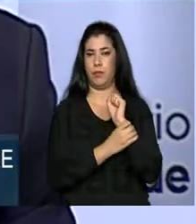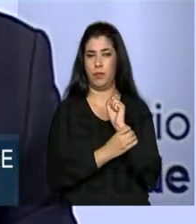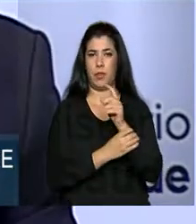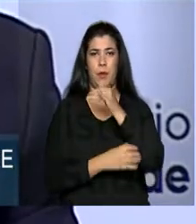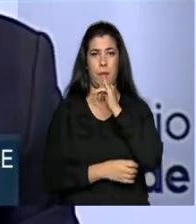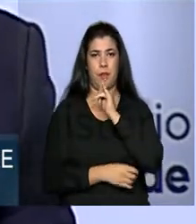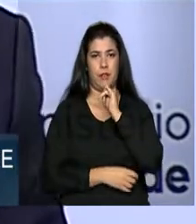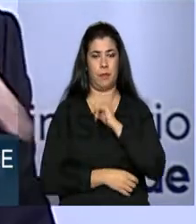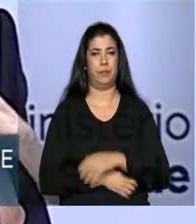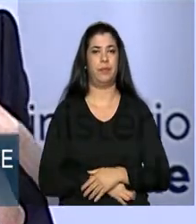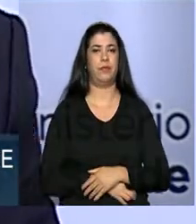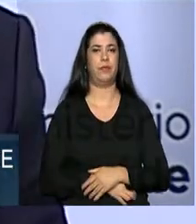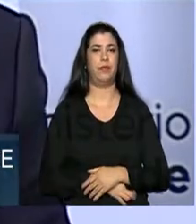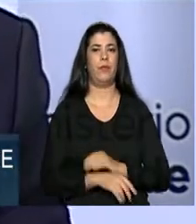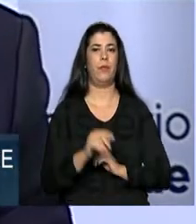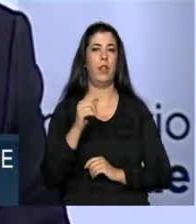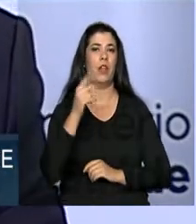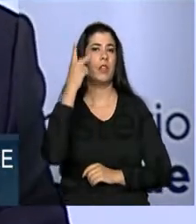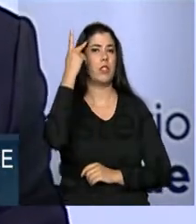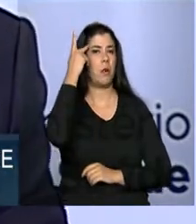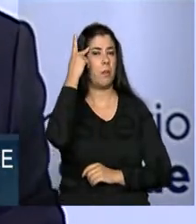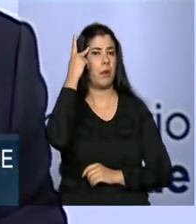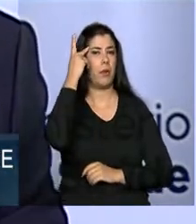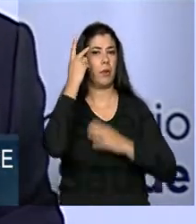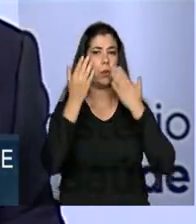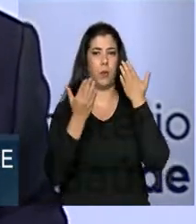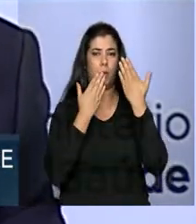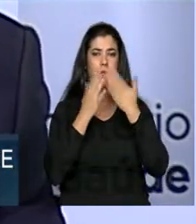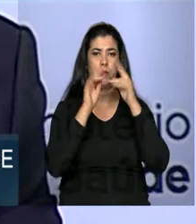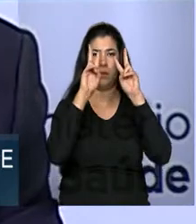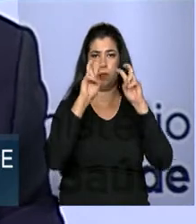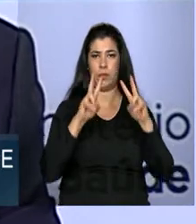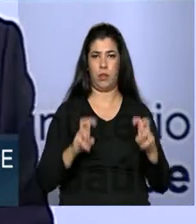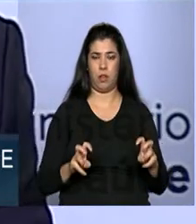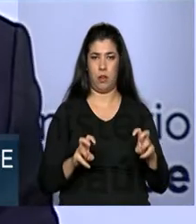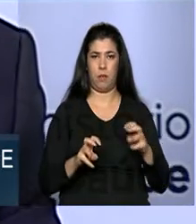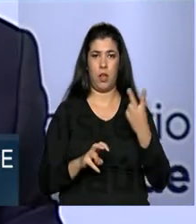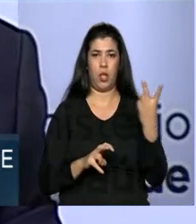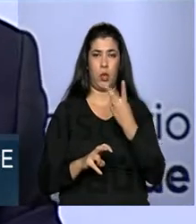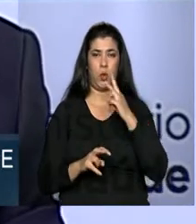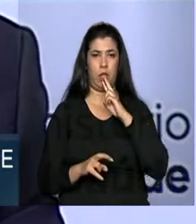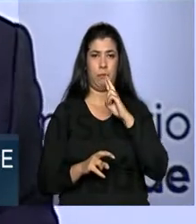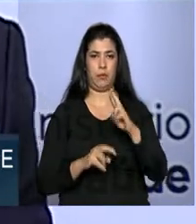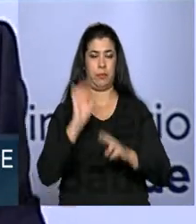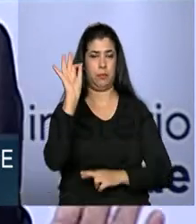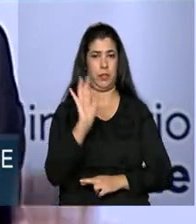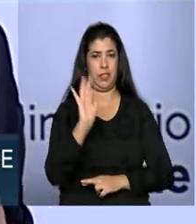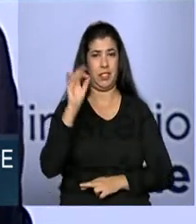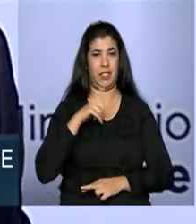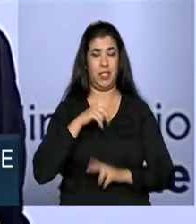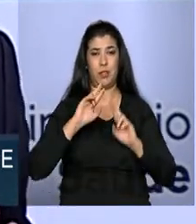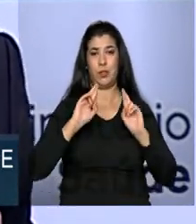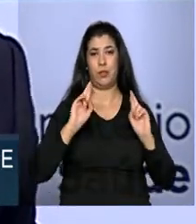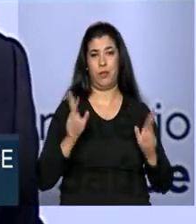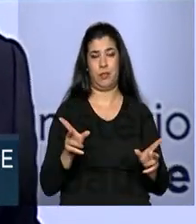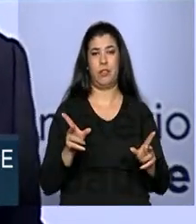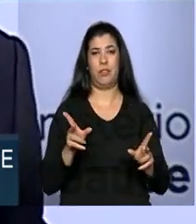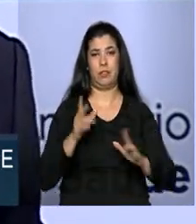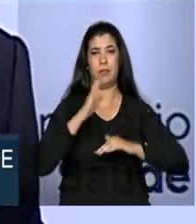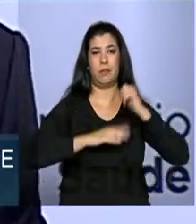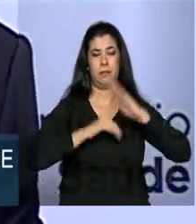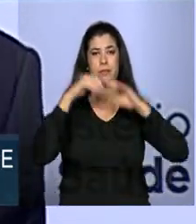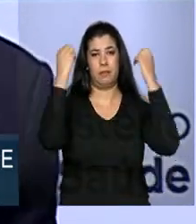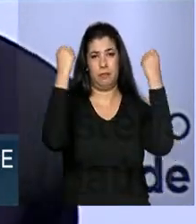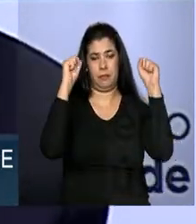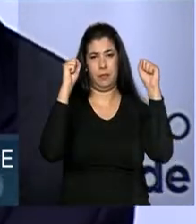exemplo, atividade física, São Paulo e Florianópolis. Aqueles ali são significantes porque estatisticamente tem diferença. Então, essa questão é importante.